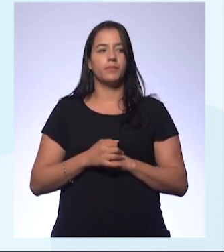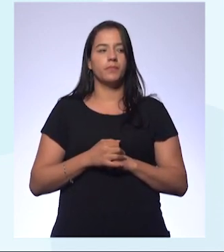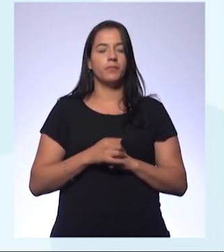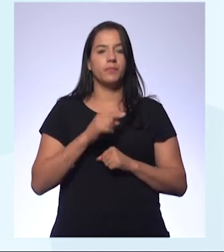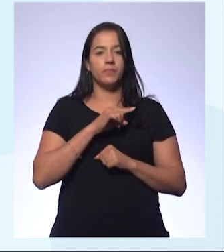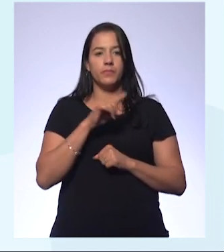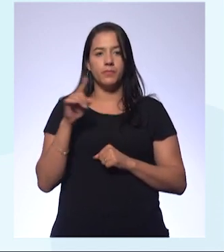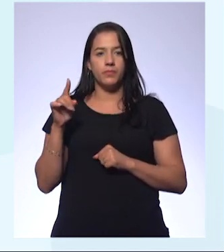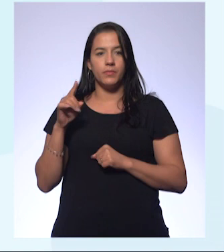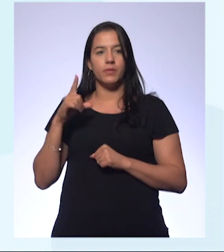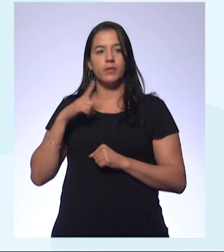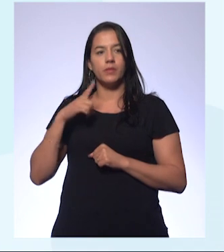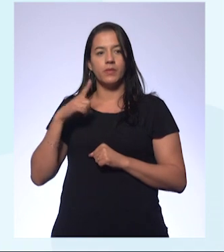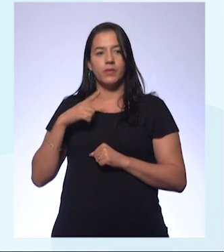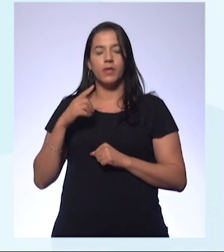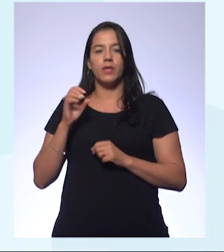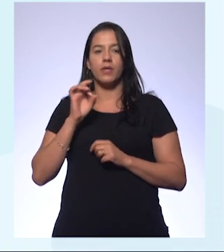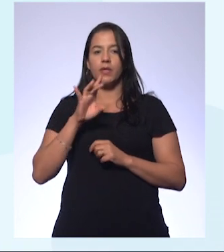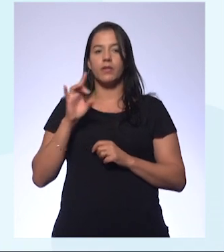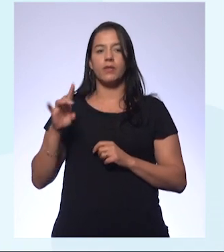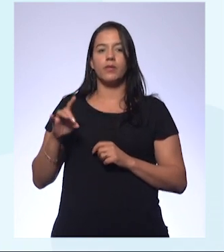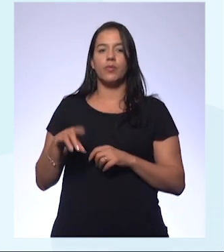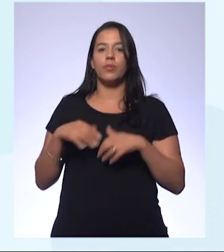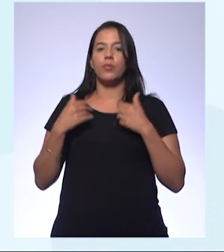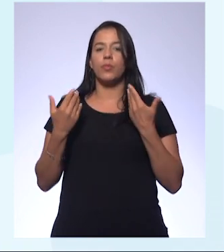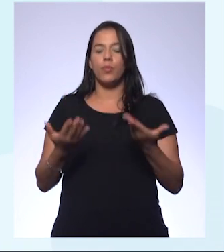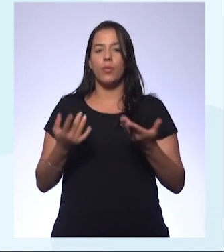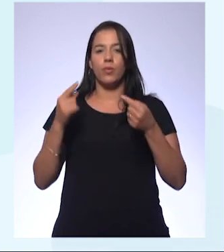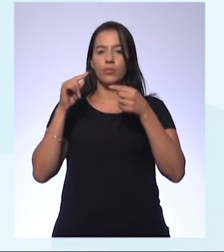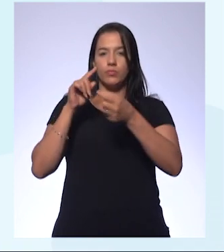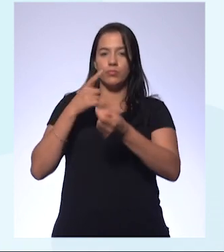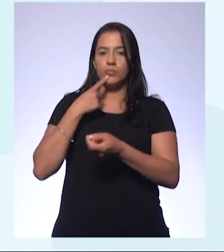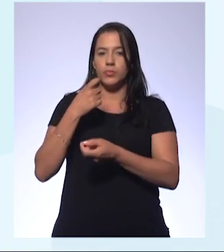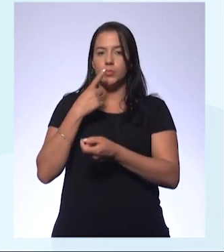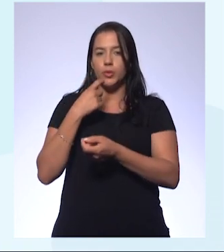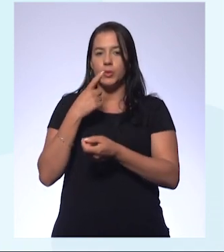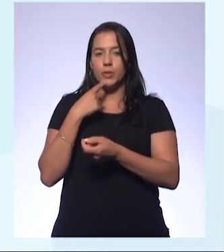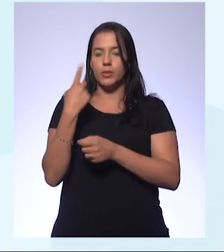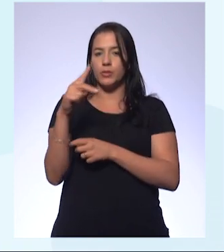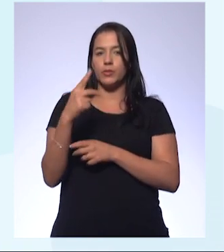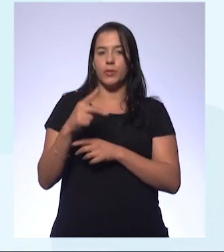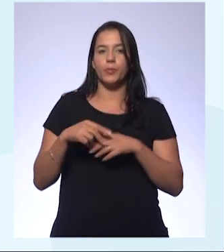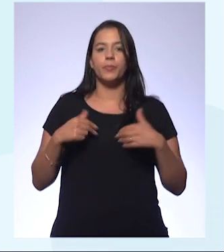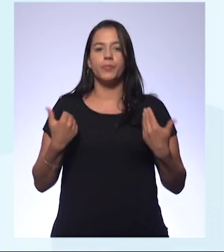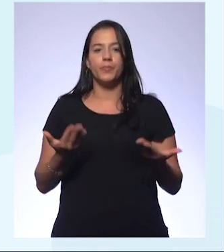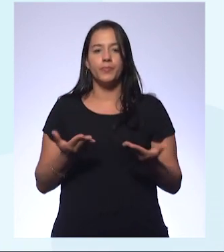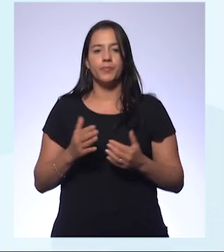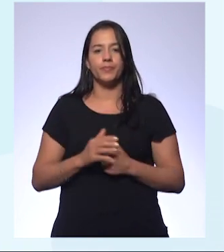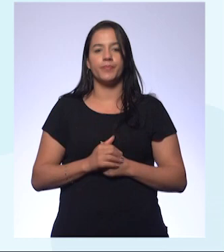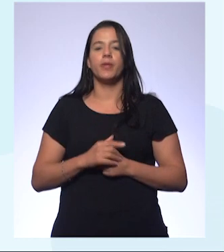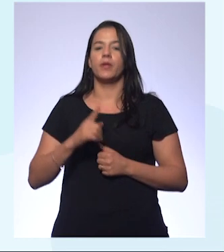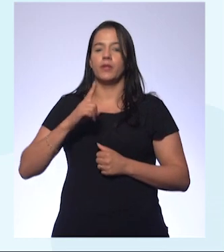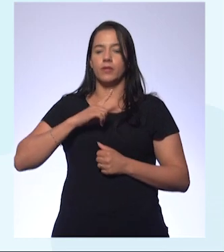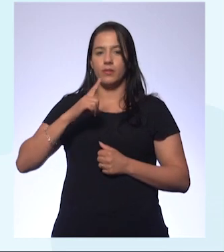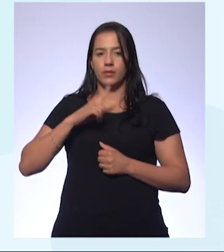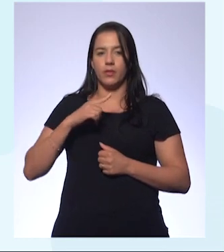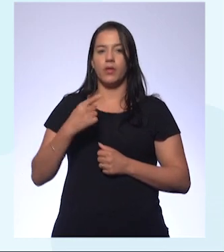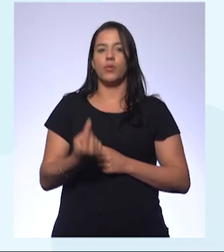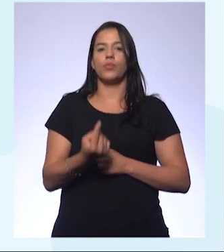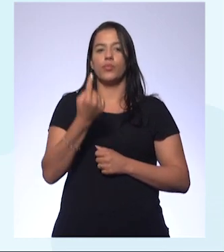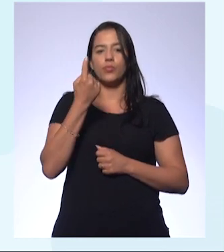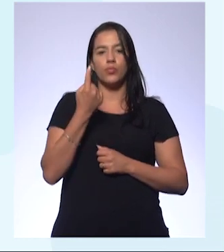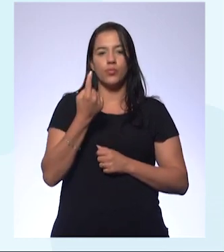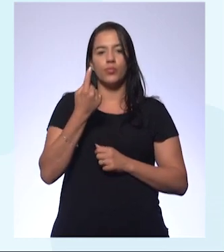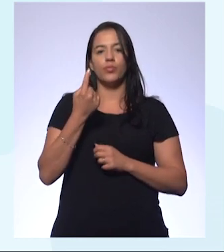esses genótipos, né? Então, qual o genótipo para o tipo sanguíneo? Então, existe um gene relacionado a